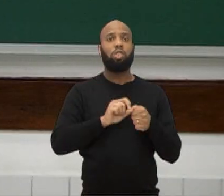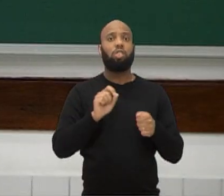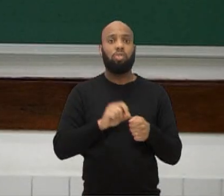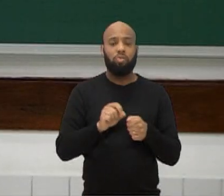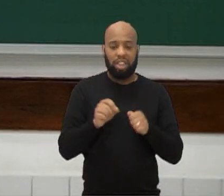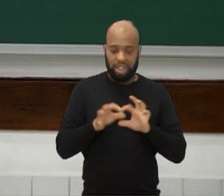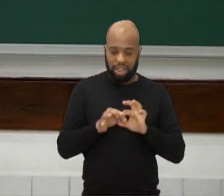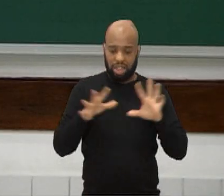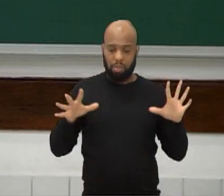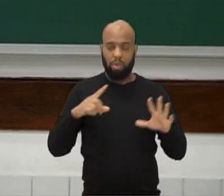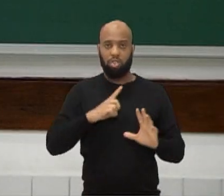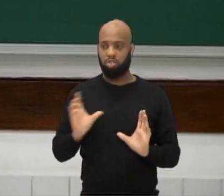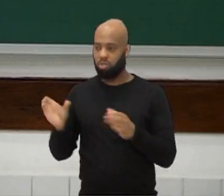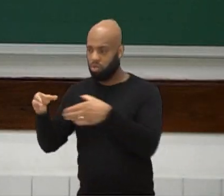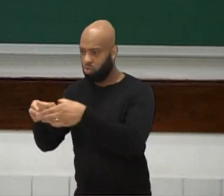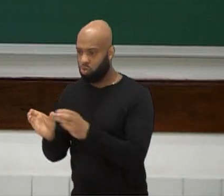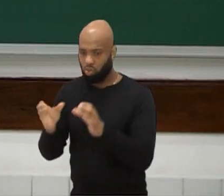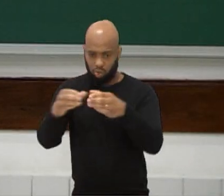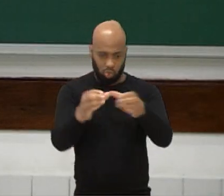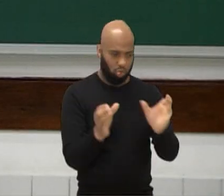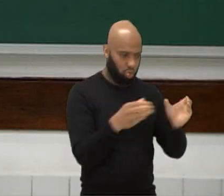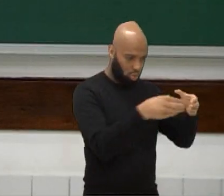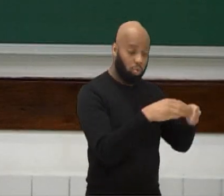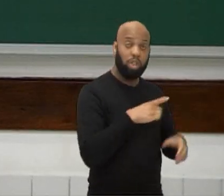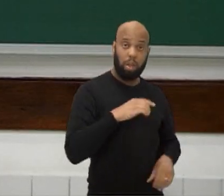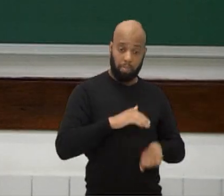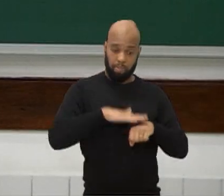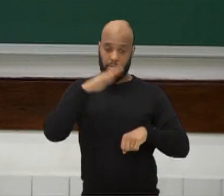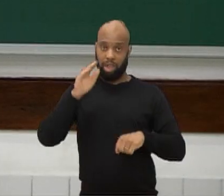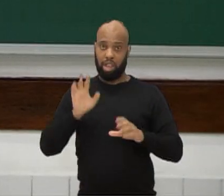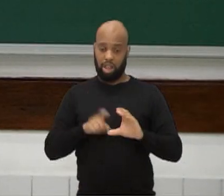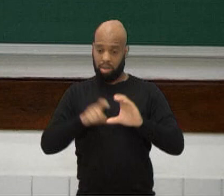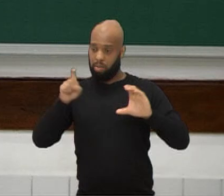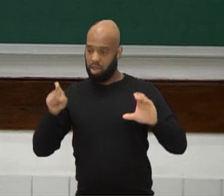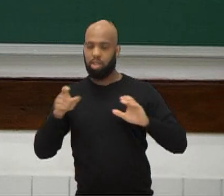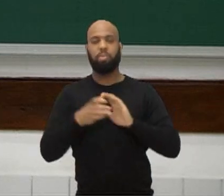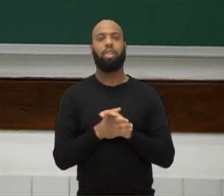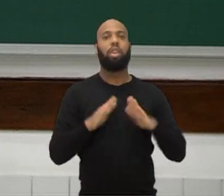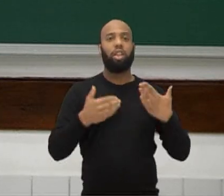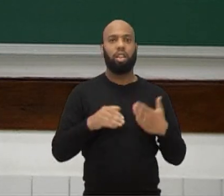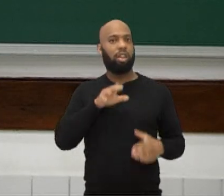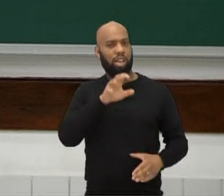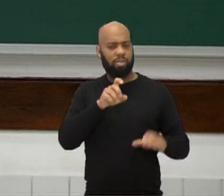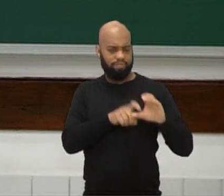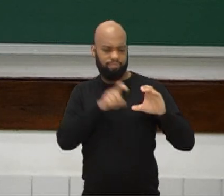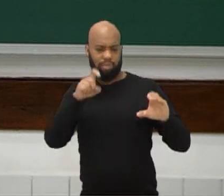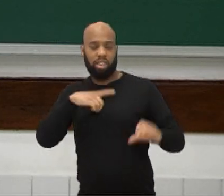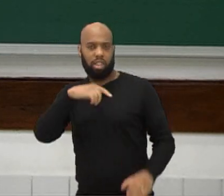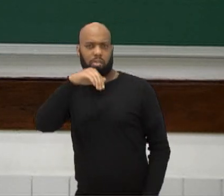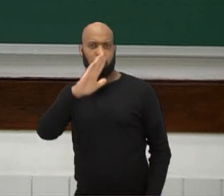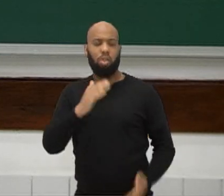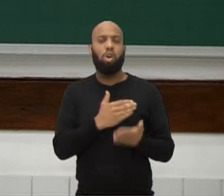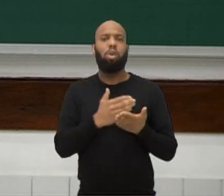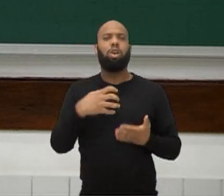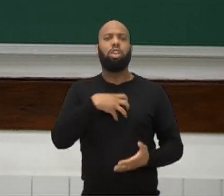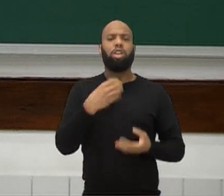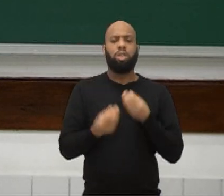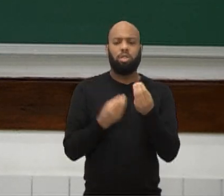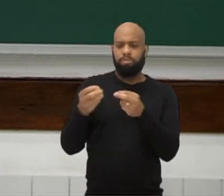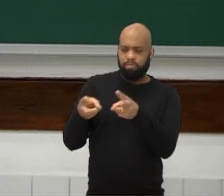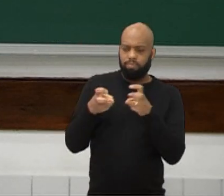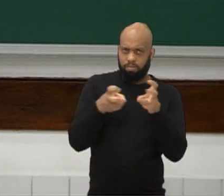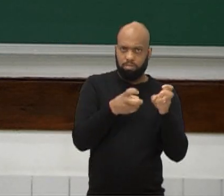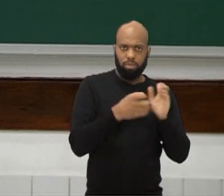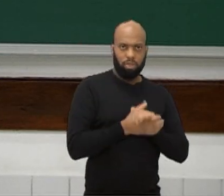que as províncias tivessem maior autonomia. Essa autonomia das províncias poderia ser verificada da seguinte forma: